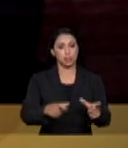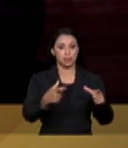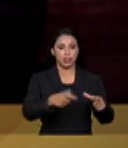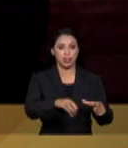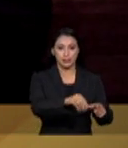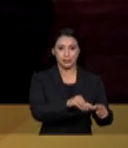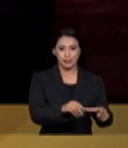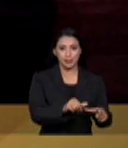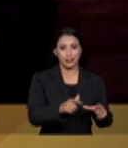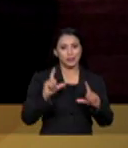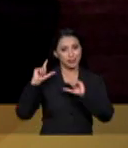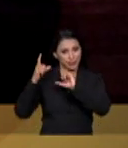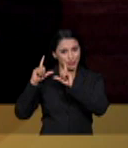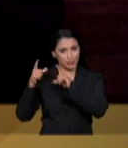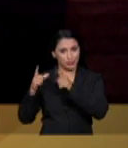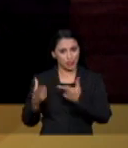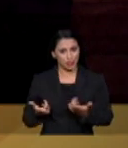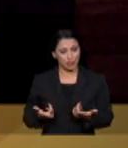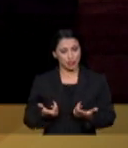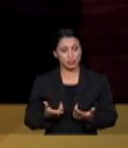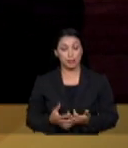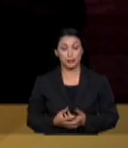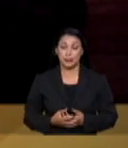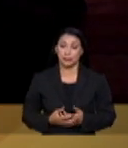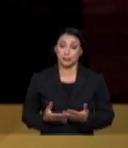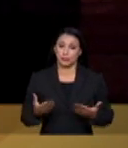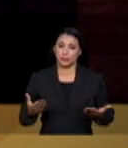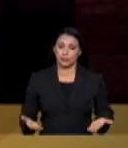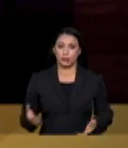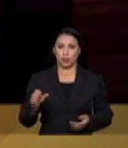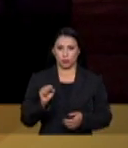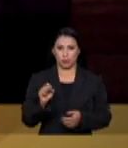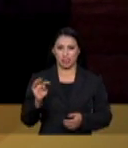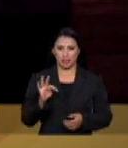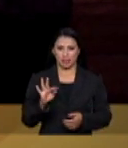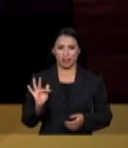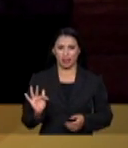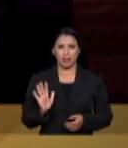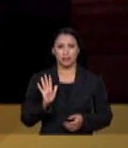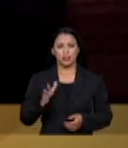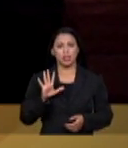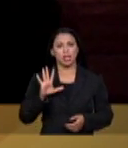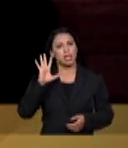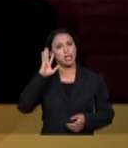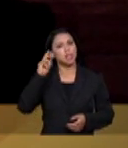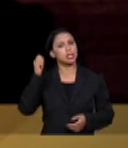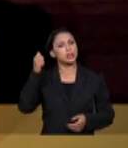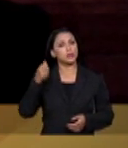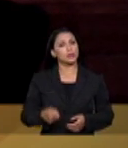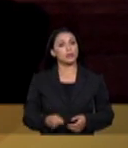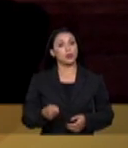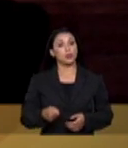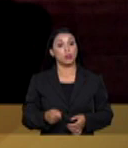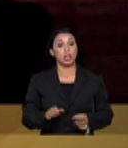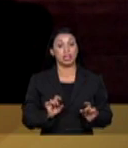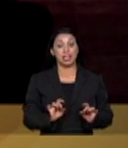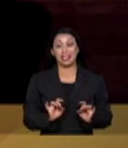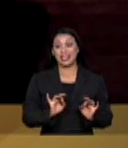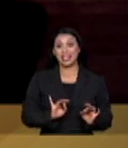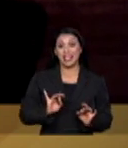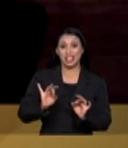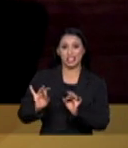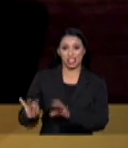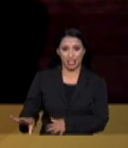ocupam de forma tradicional o tribunal já decidiu abandonar involuntário